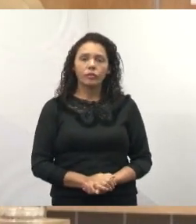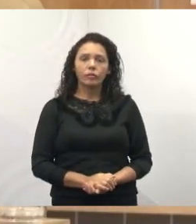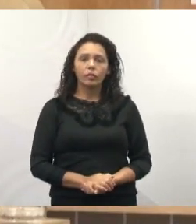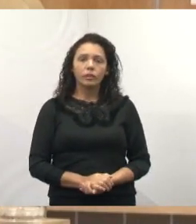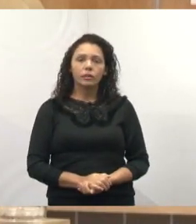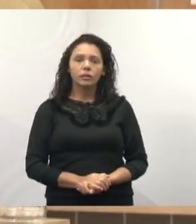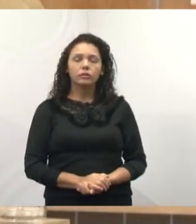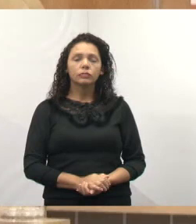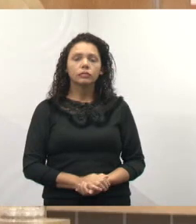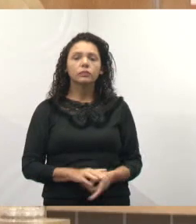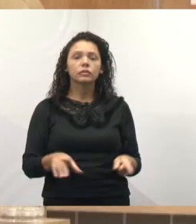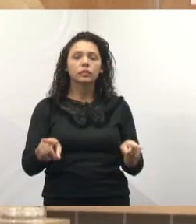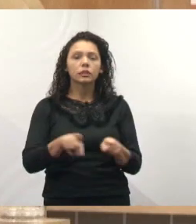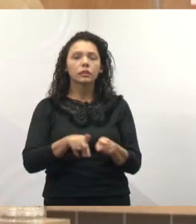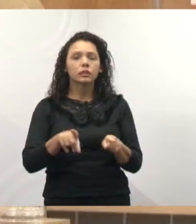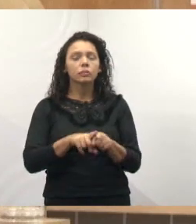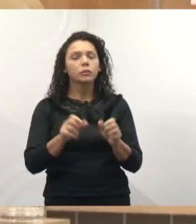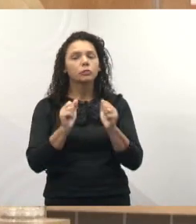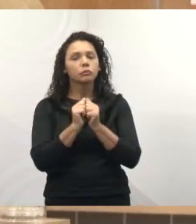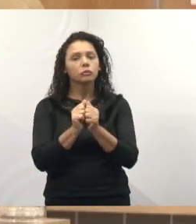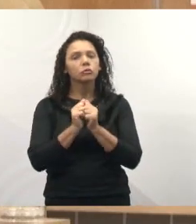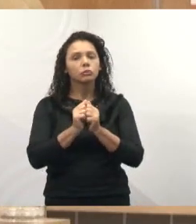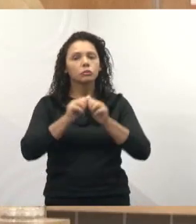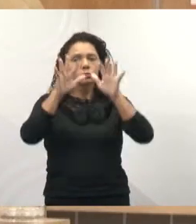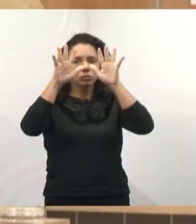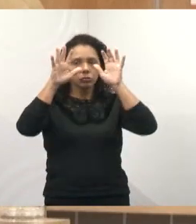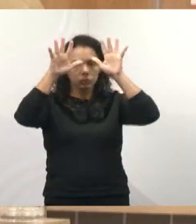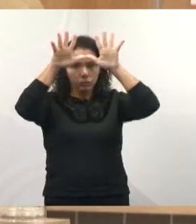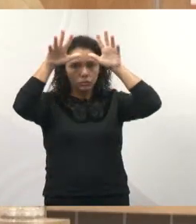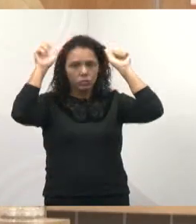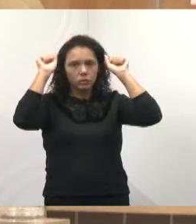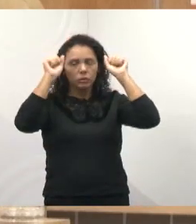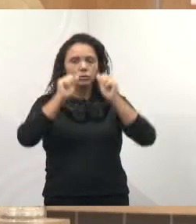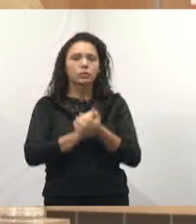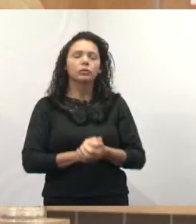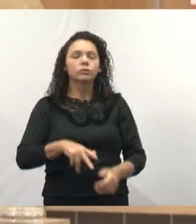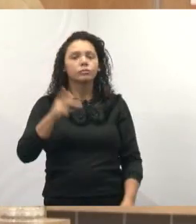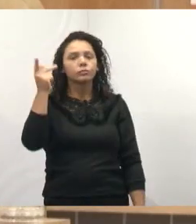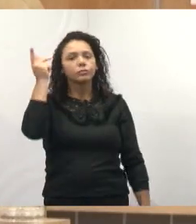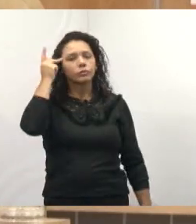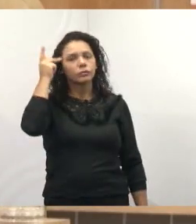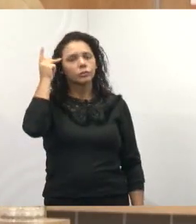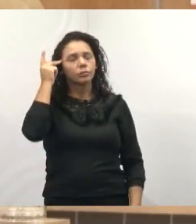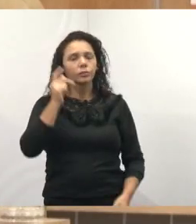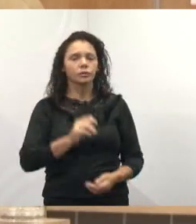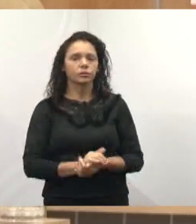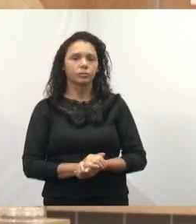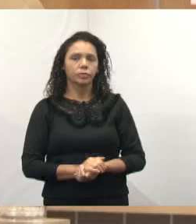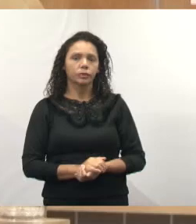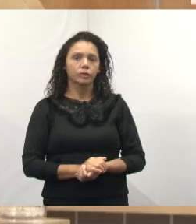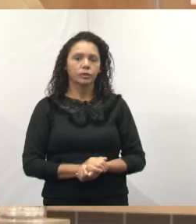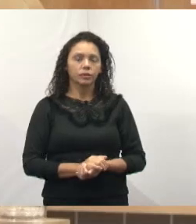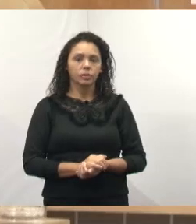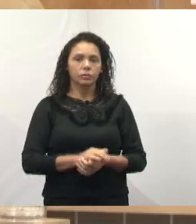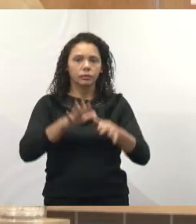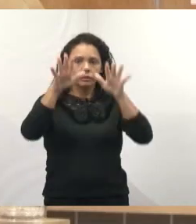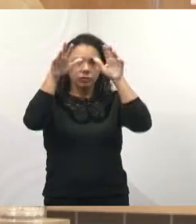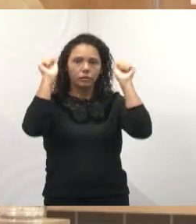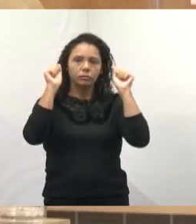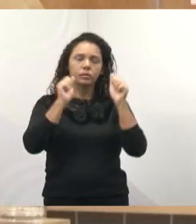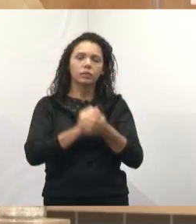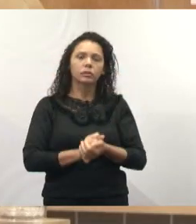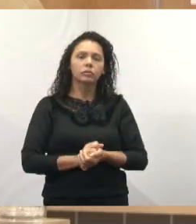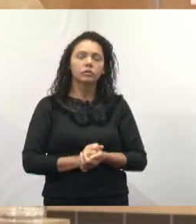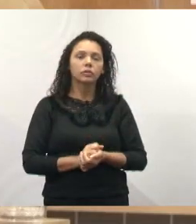com o suporte do Tribunal de Contas do Estado de São Paulo, o órgão maior, que faz uma análise